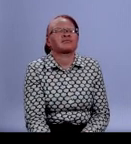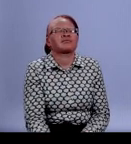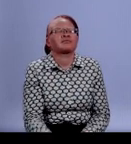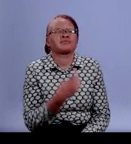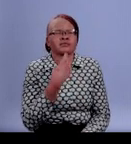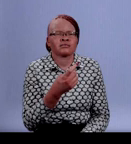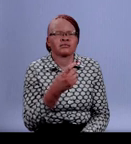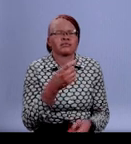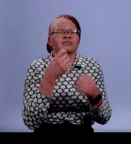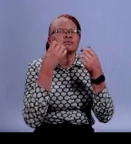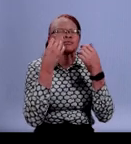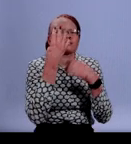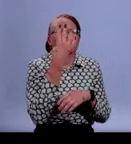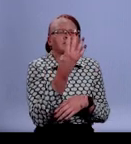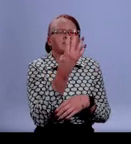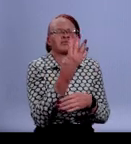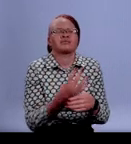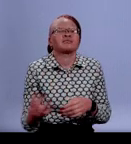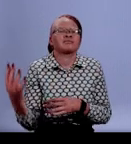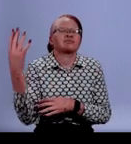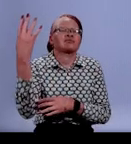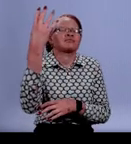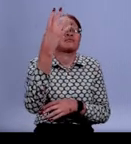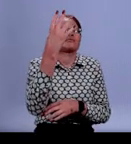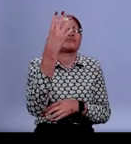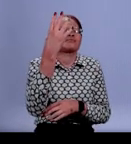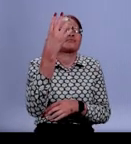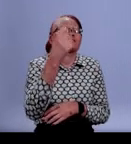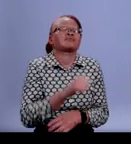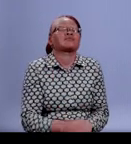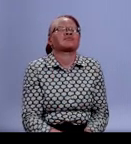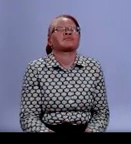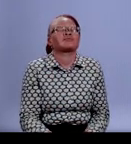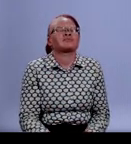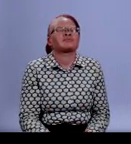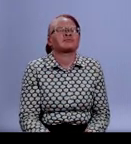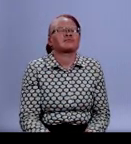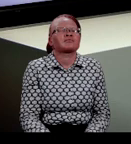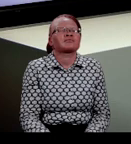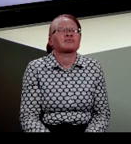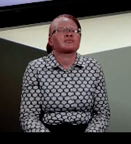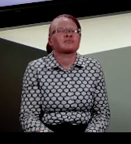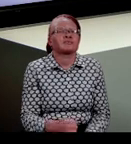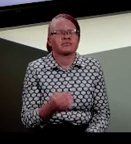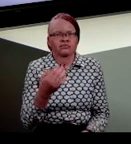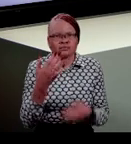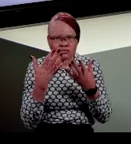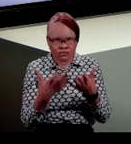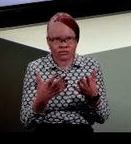e esse número né se 4 elevado a 4 ou 4 a quarta